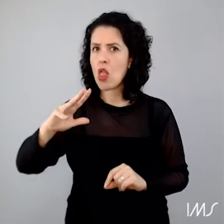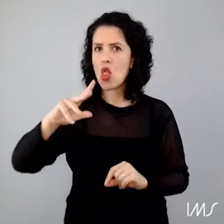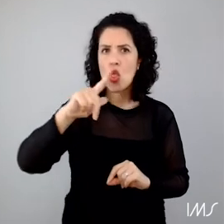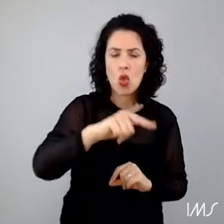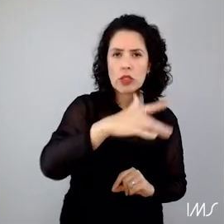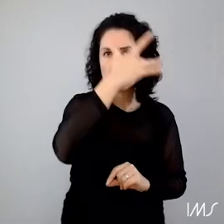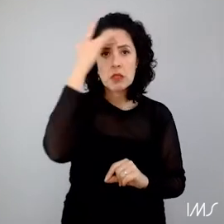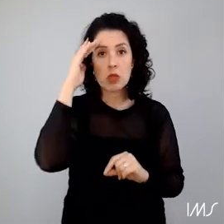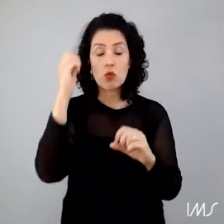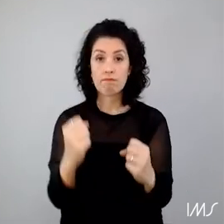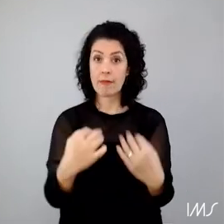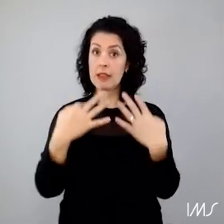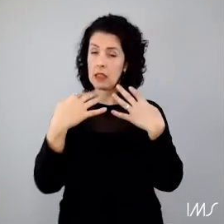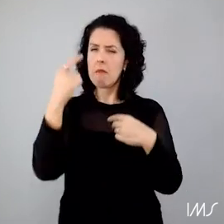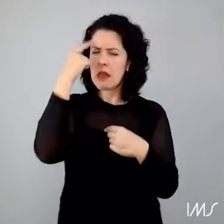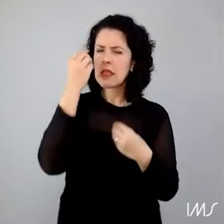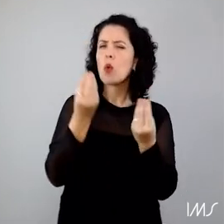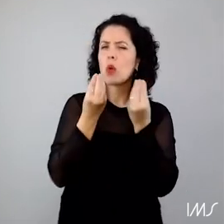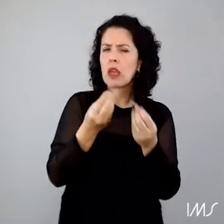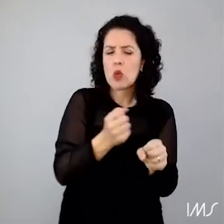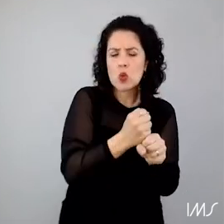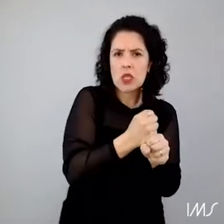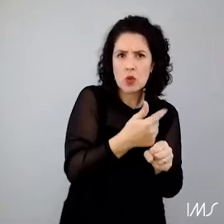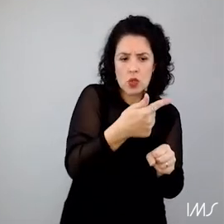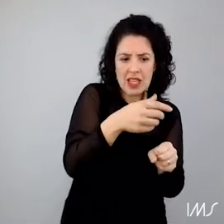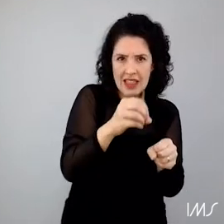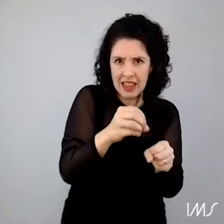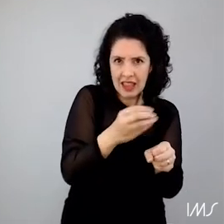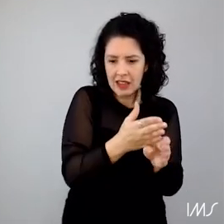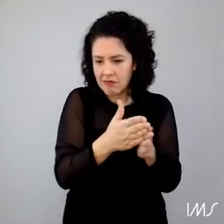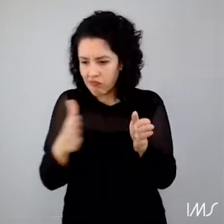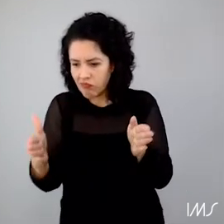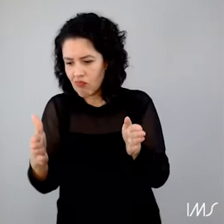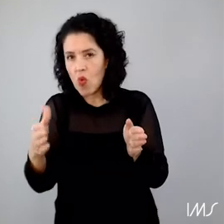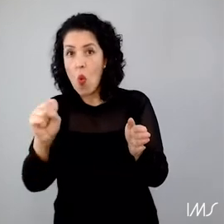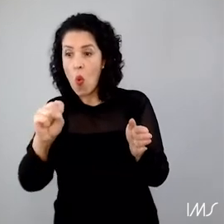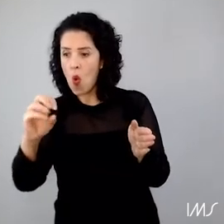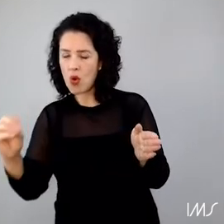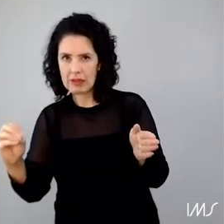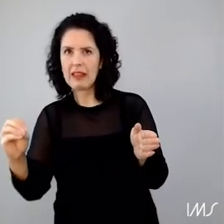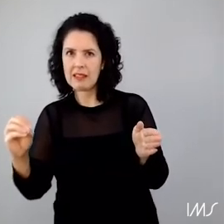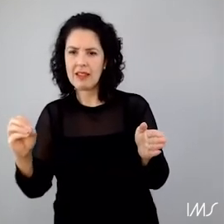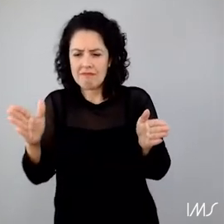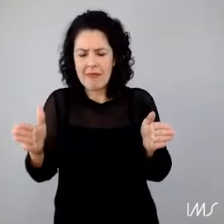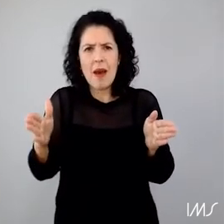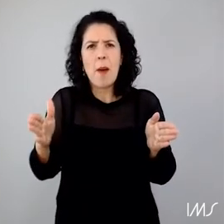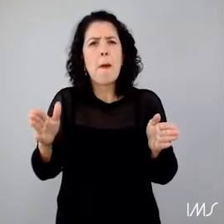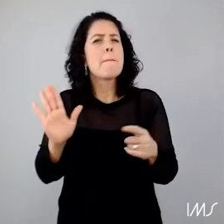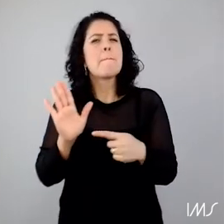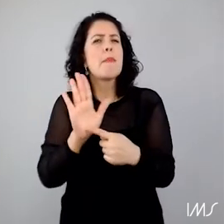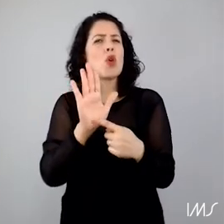todos que estão aqui conosco, né, pensar os anos 70 e 80 significa, na verdade, um processo de